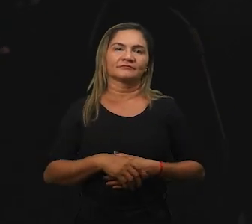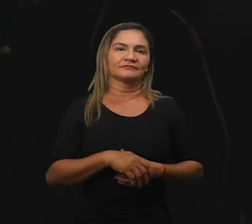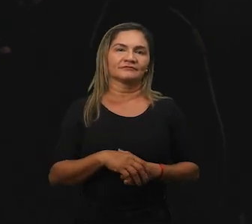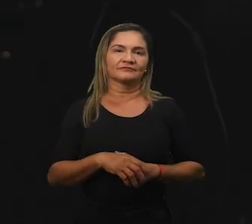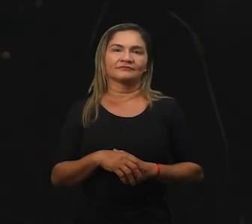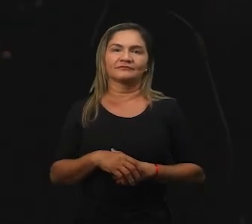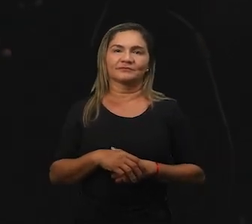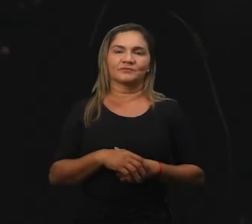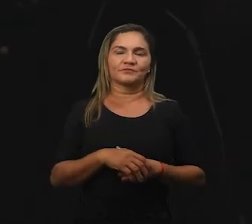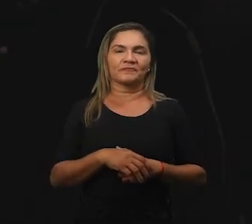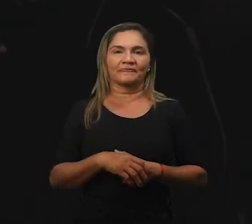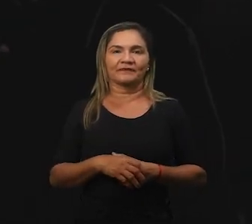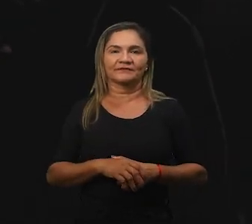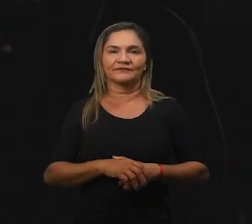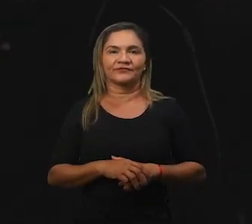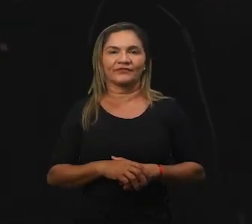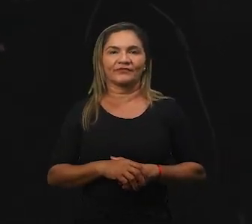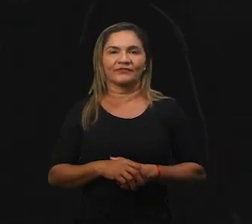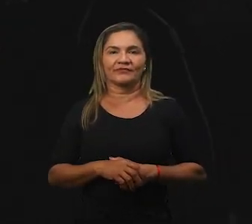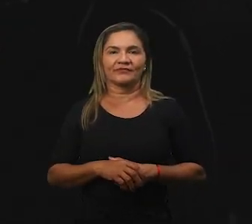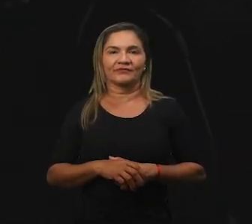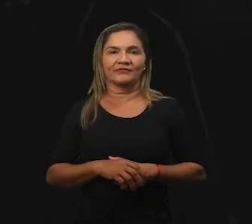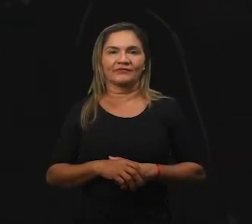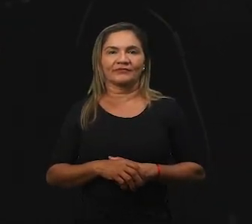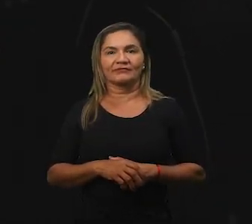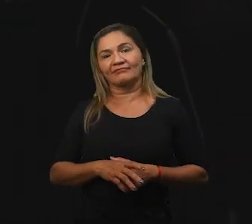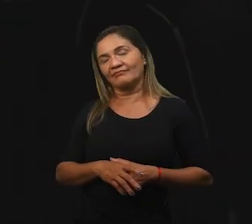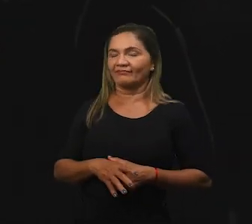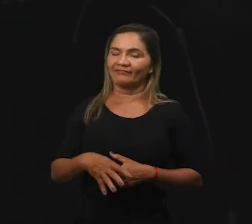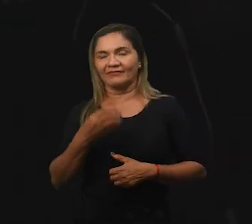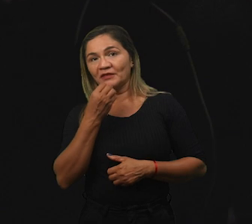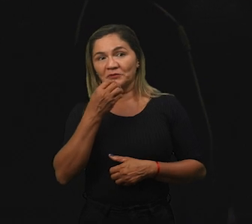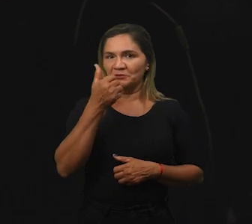Campo aberto. Terra batida.